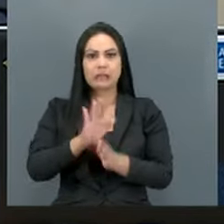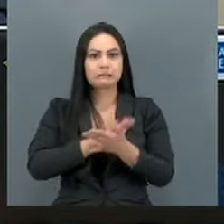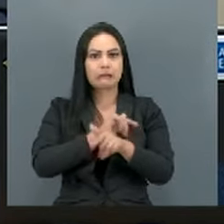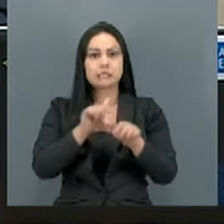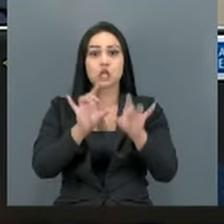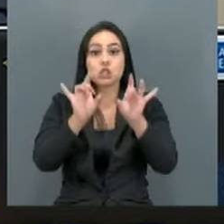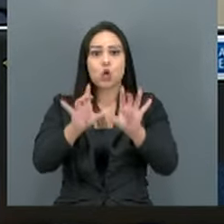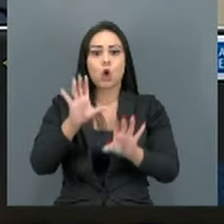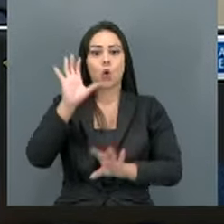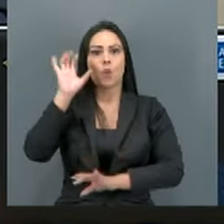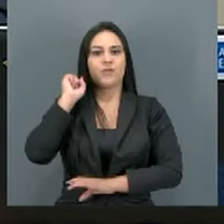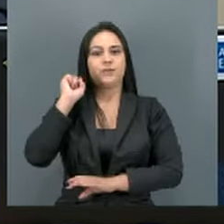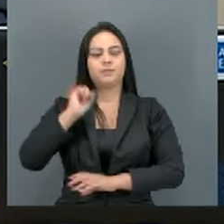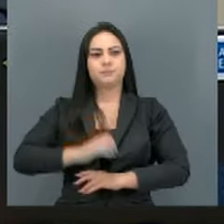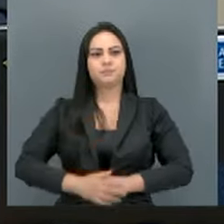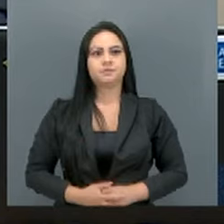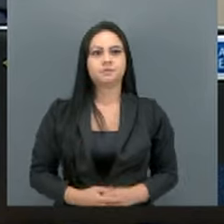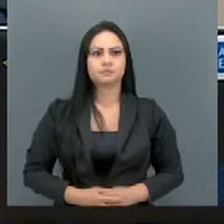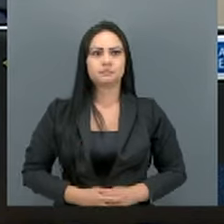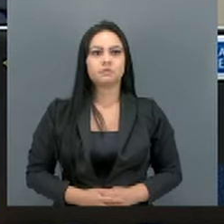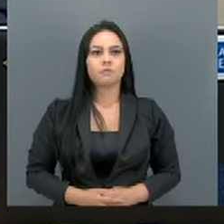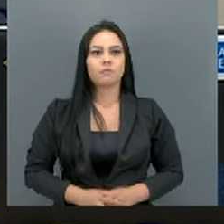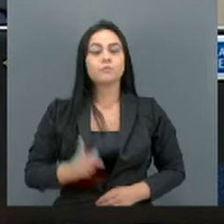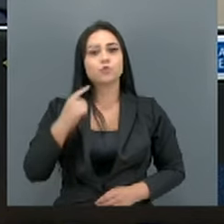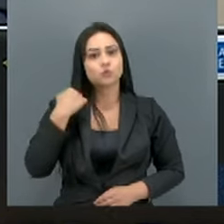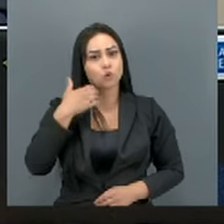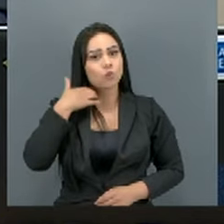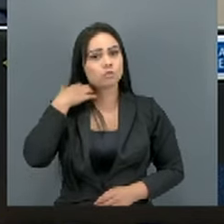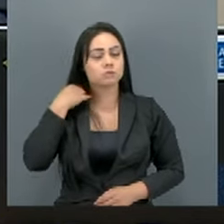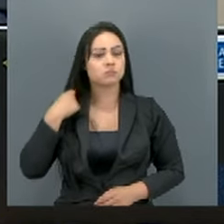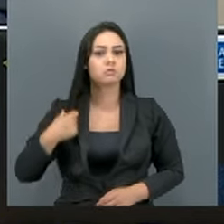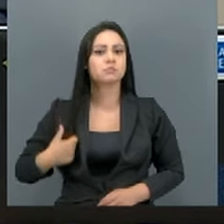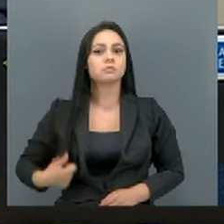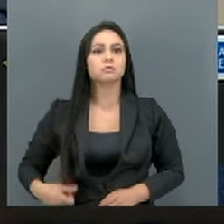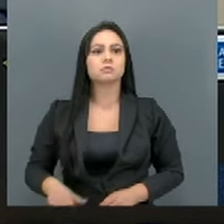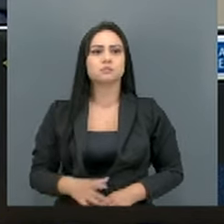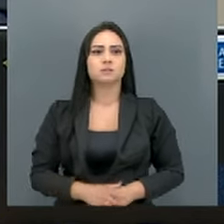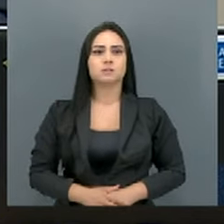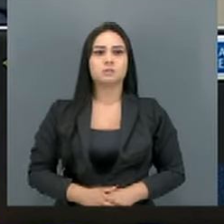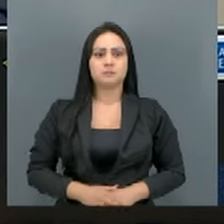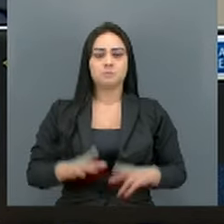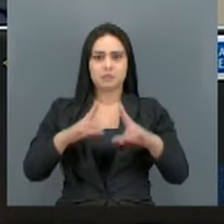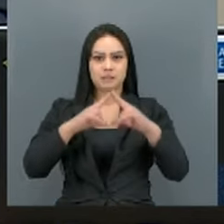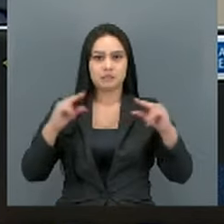ouve, só ouve. É, nós estávamos aí, a distante de Brasília,